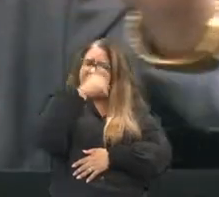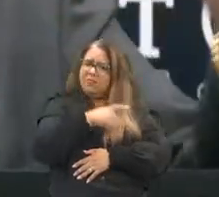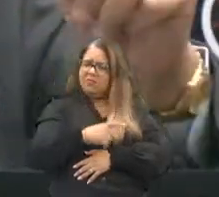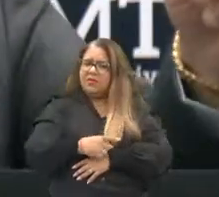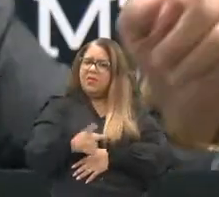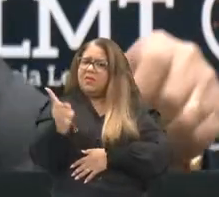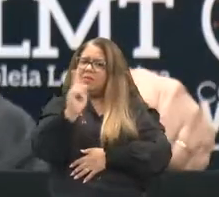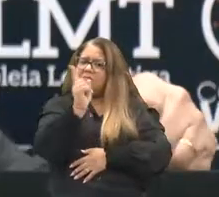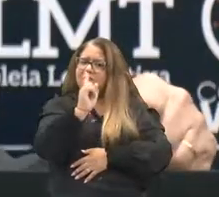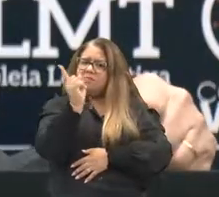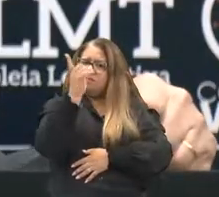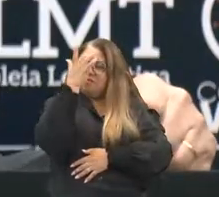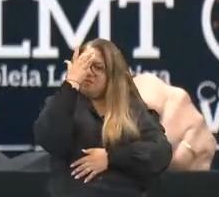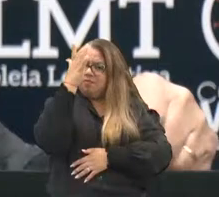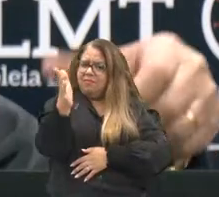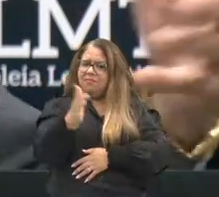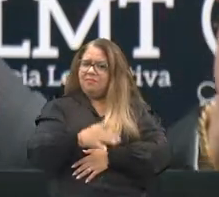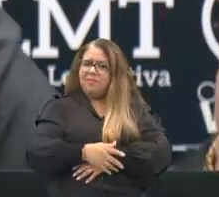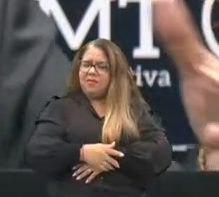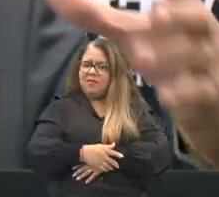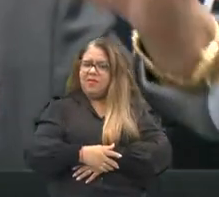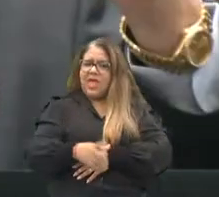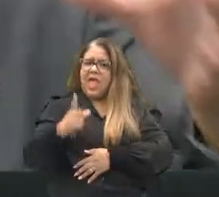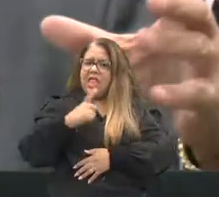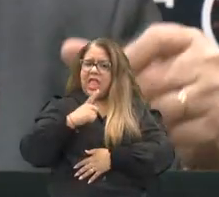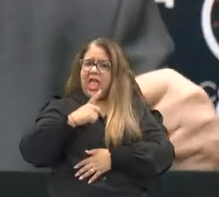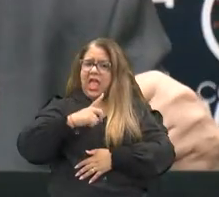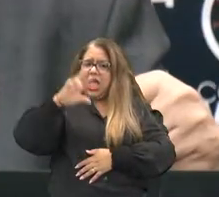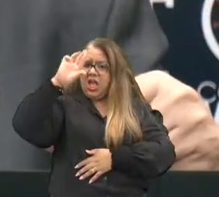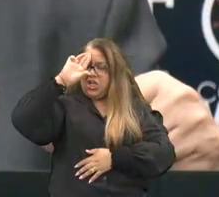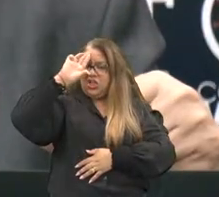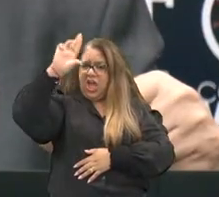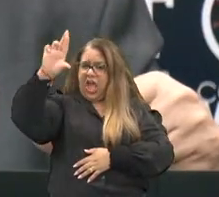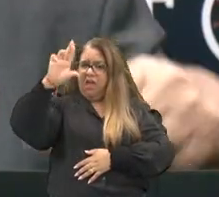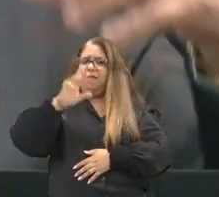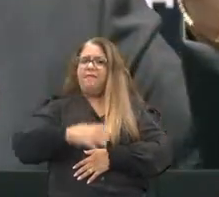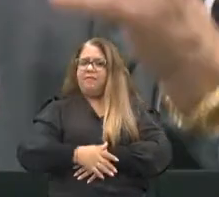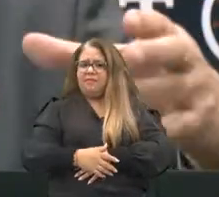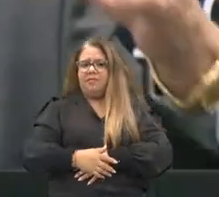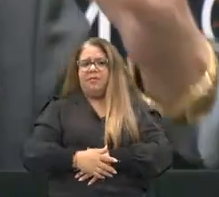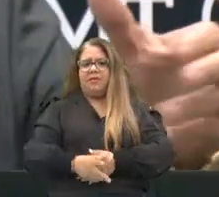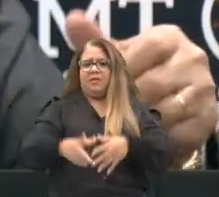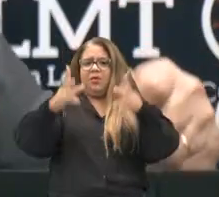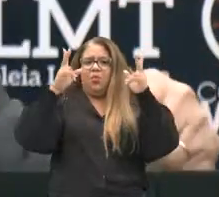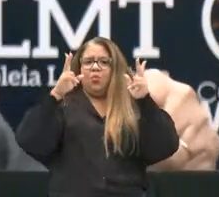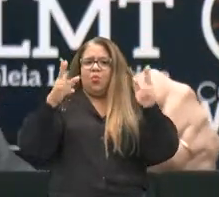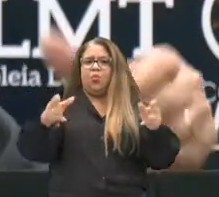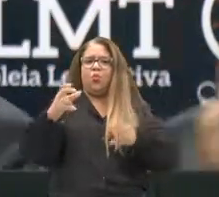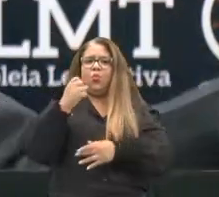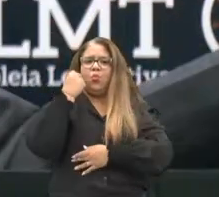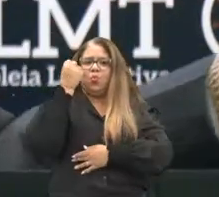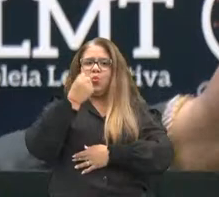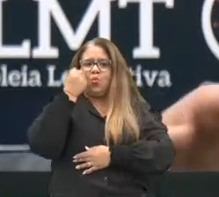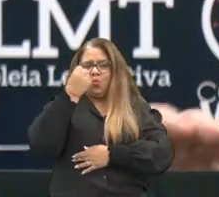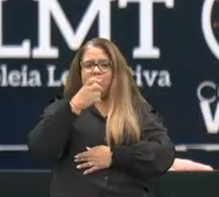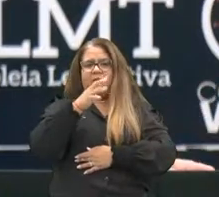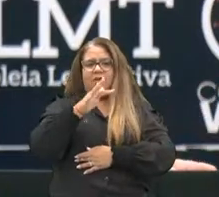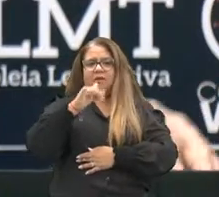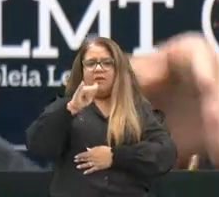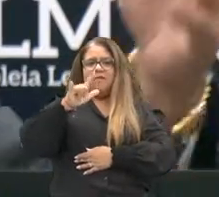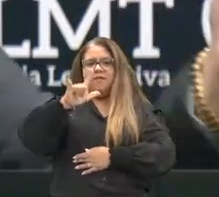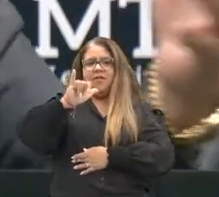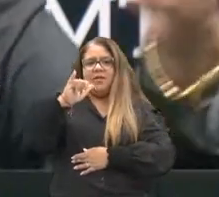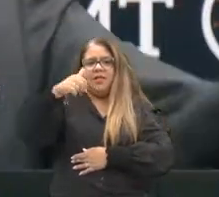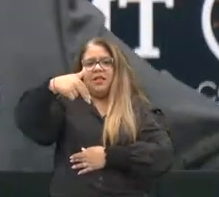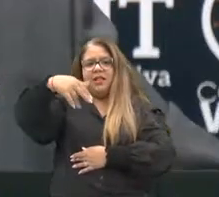era fácil ter uma liderança do quilate, do tamanho do estopo, de Filinto Miller, que